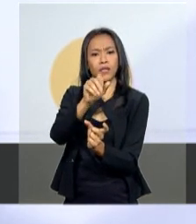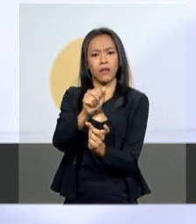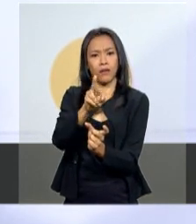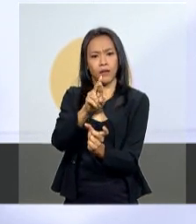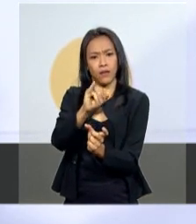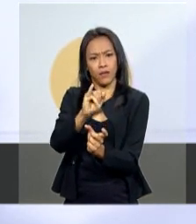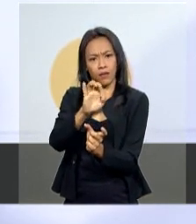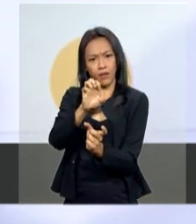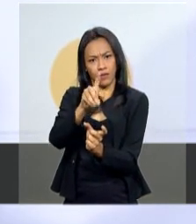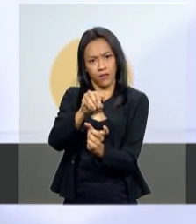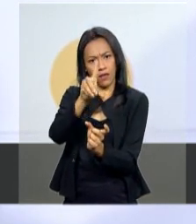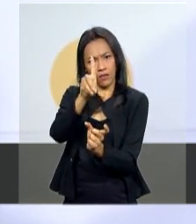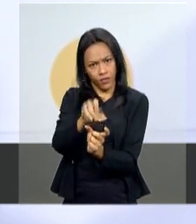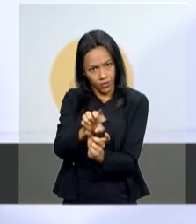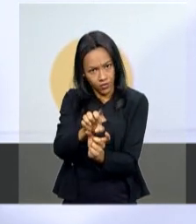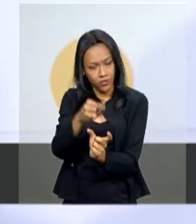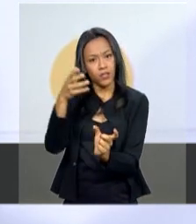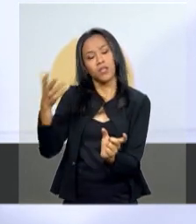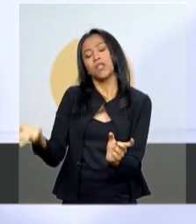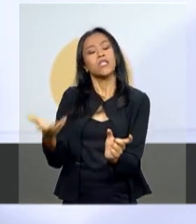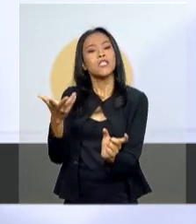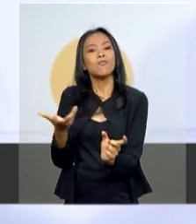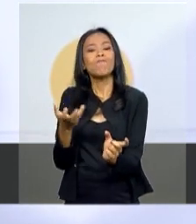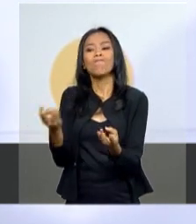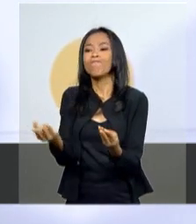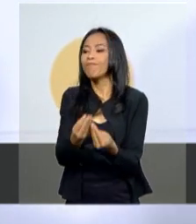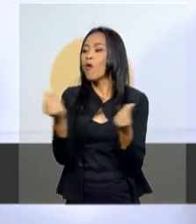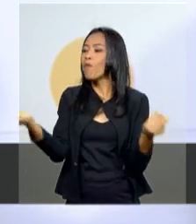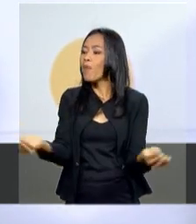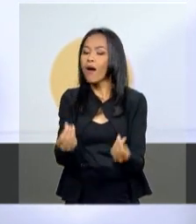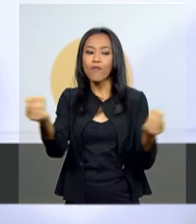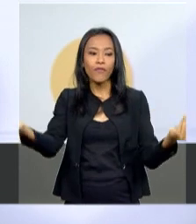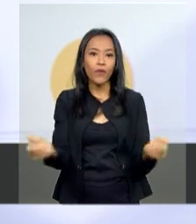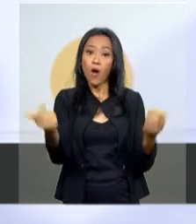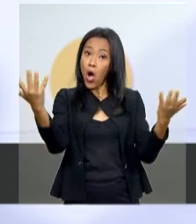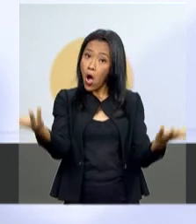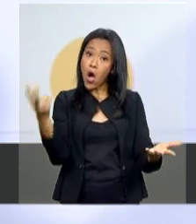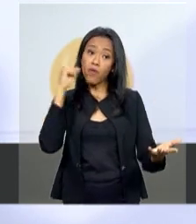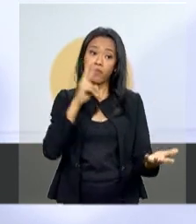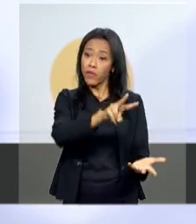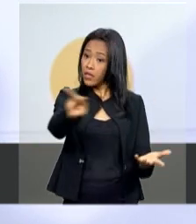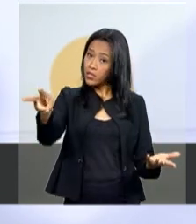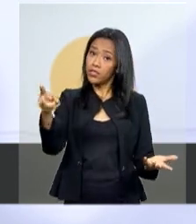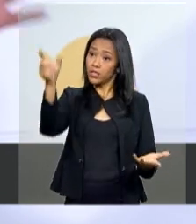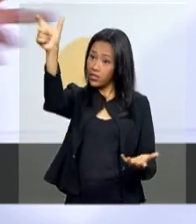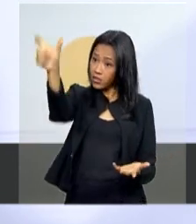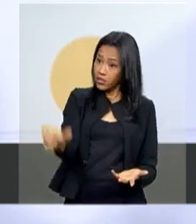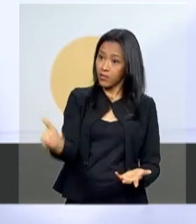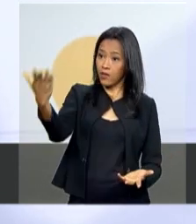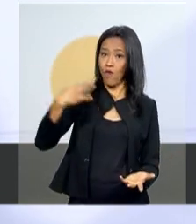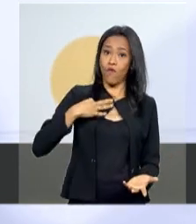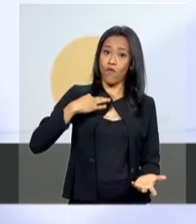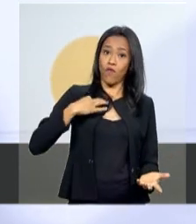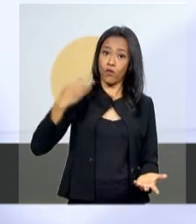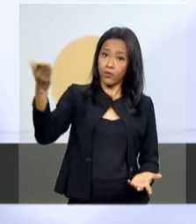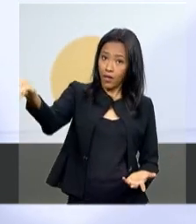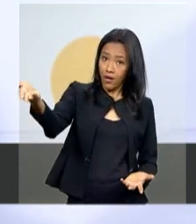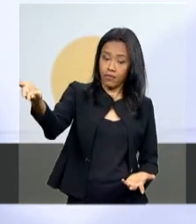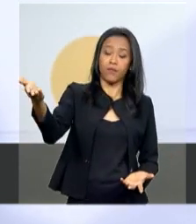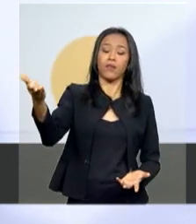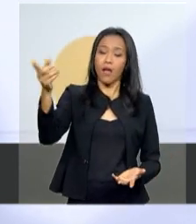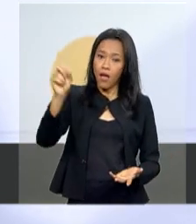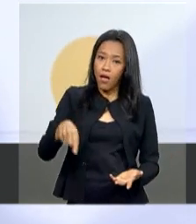tornar palpável a ideia de solidariedade eu diria veja a figura de um voluntário ele a síntese